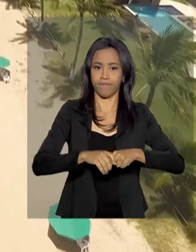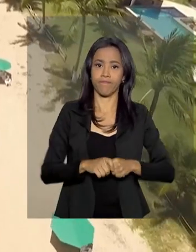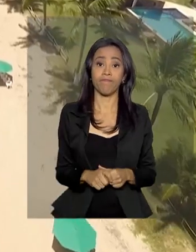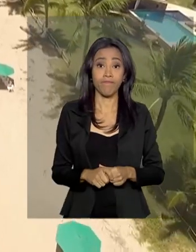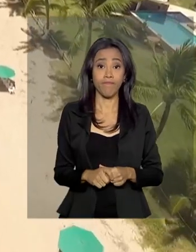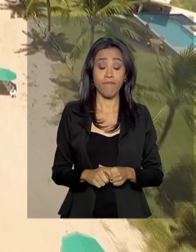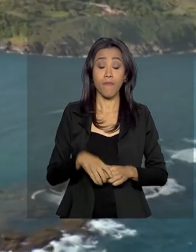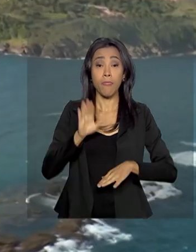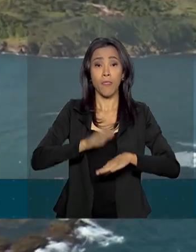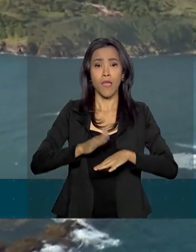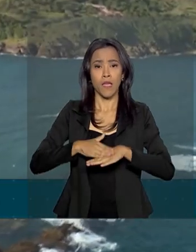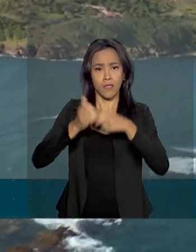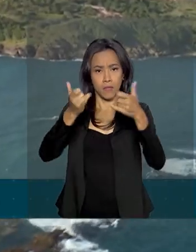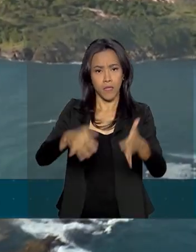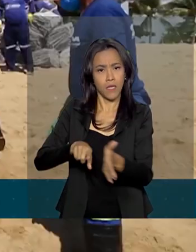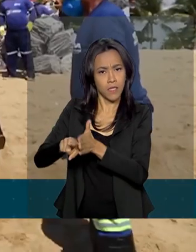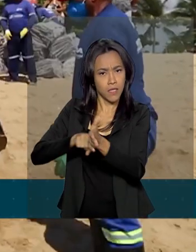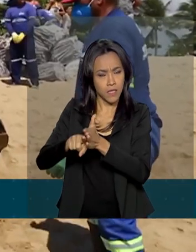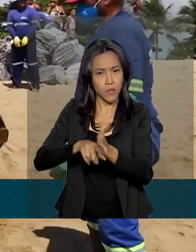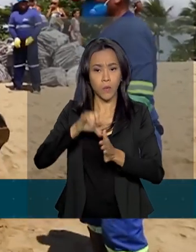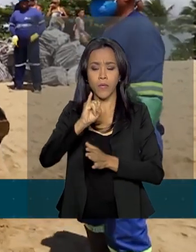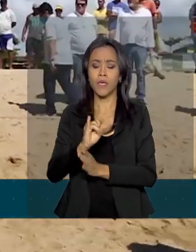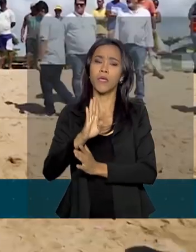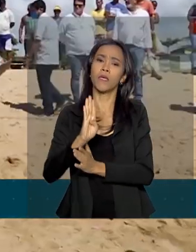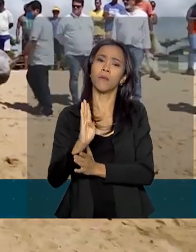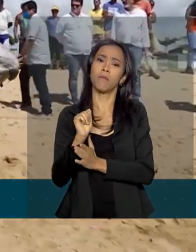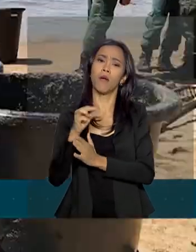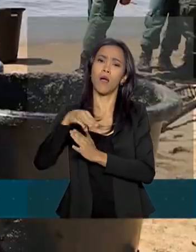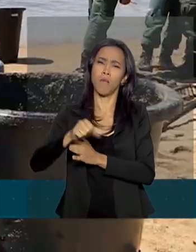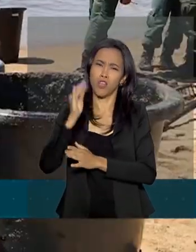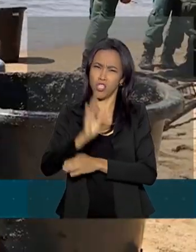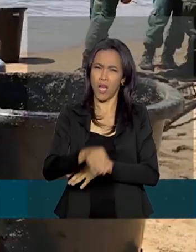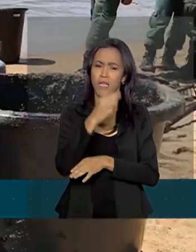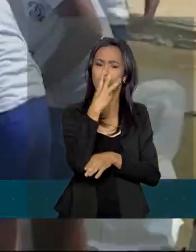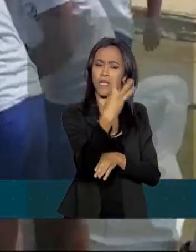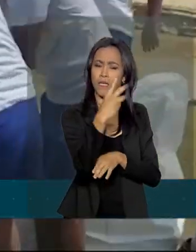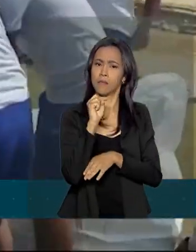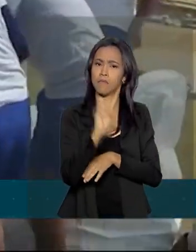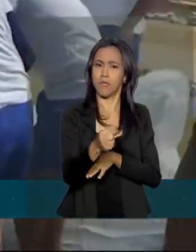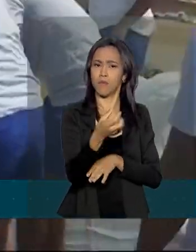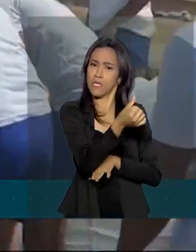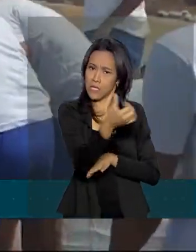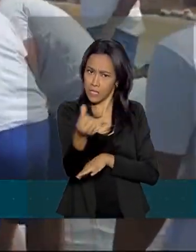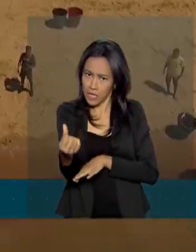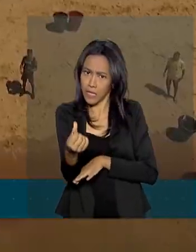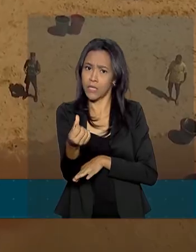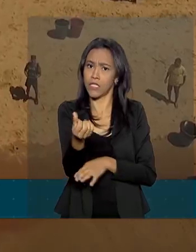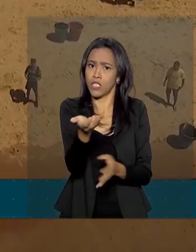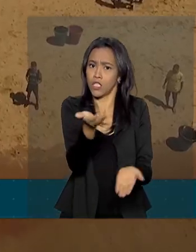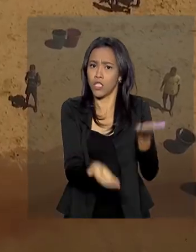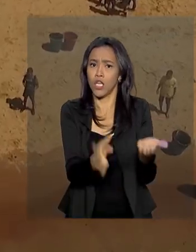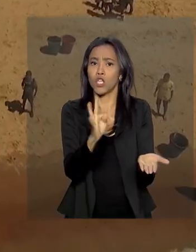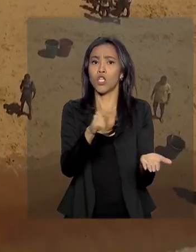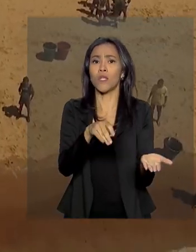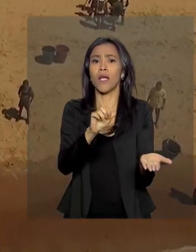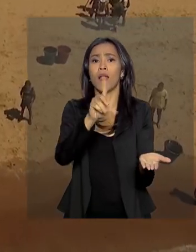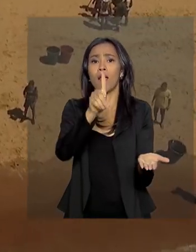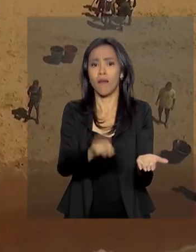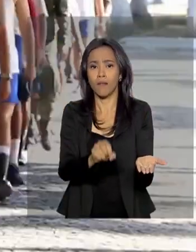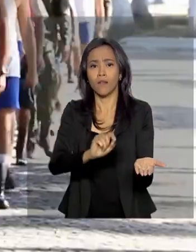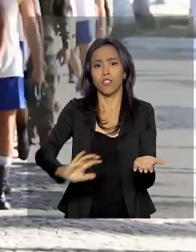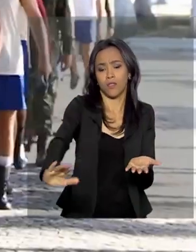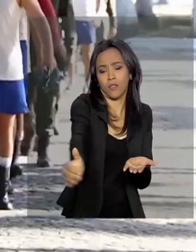Segundo o levantamento do Ibama, já foram retiradas mais de 3.600 toneladas de resíduos de óleo das